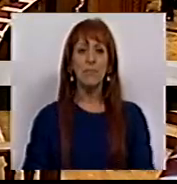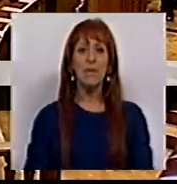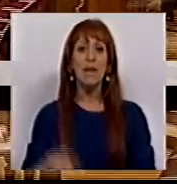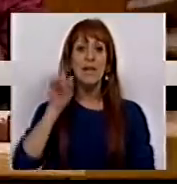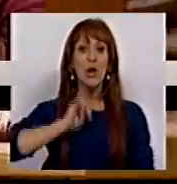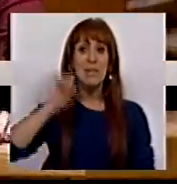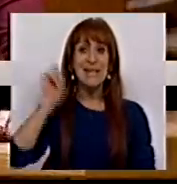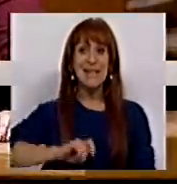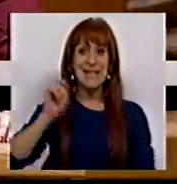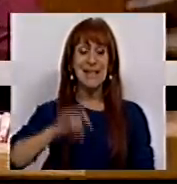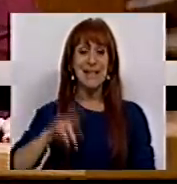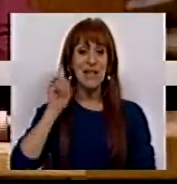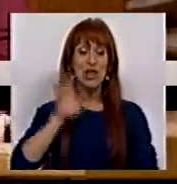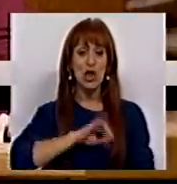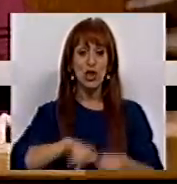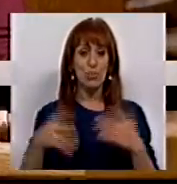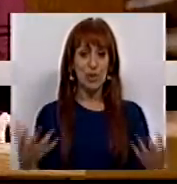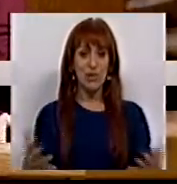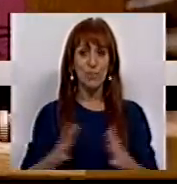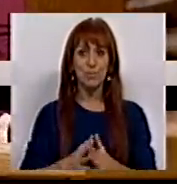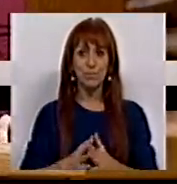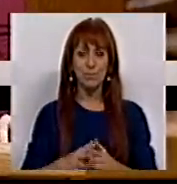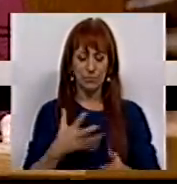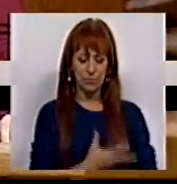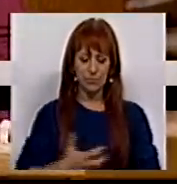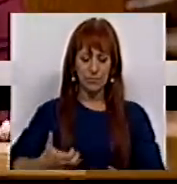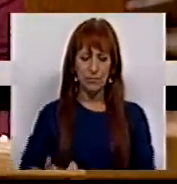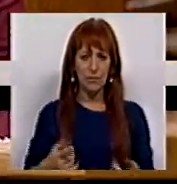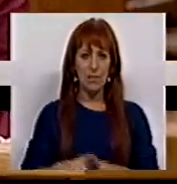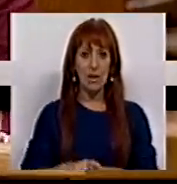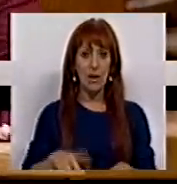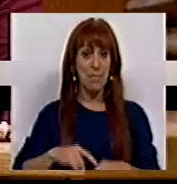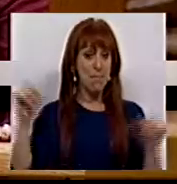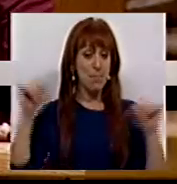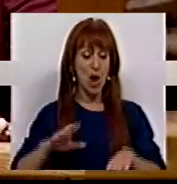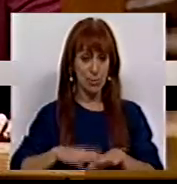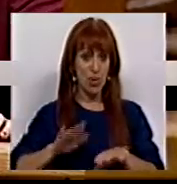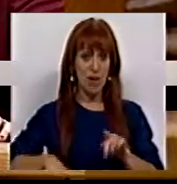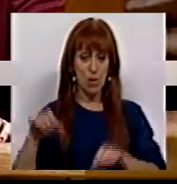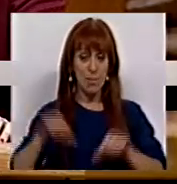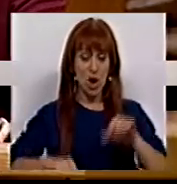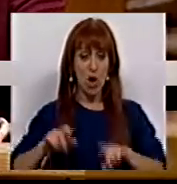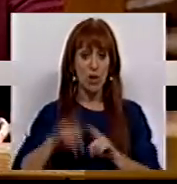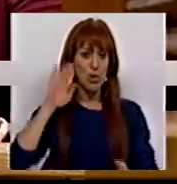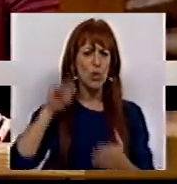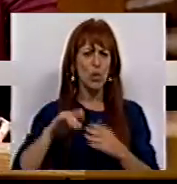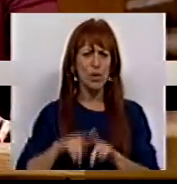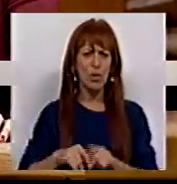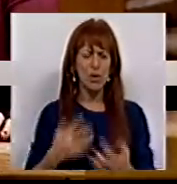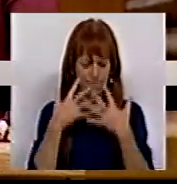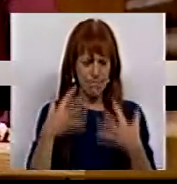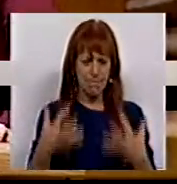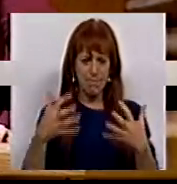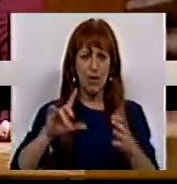Presidente, Senhora Presidente, Senhores Deputados, o desemprego é, pelas piores razões, o resultado mais expressivo